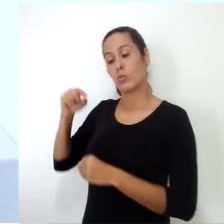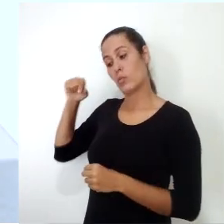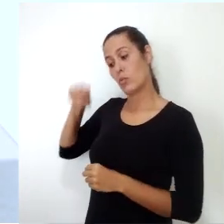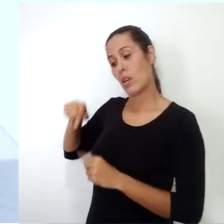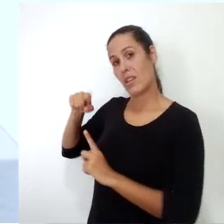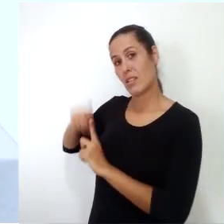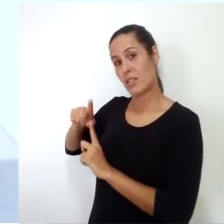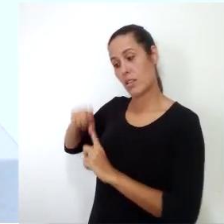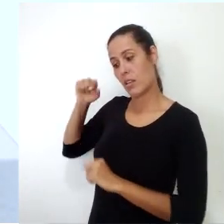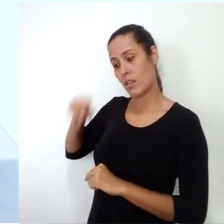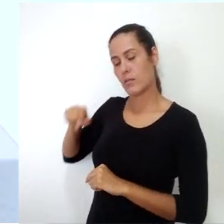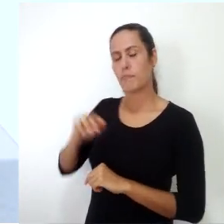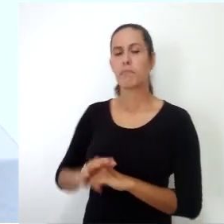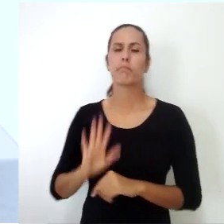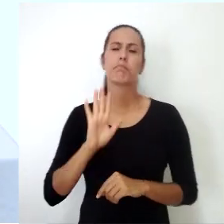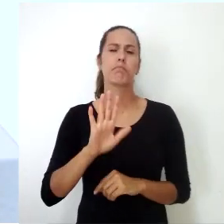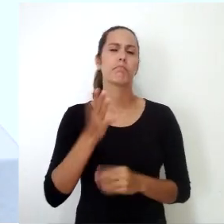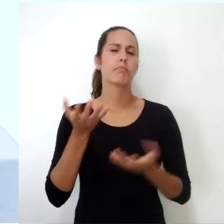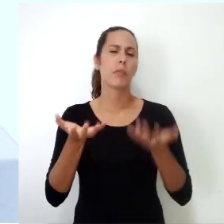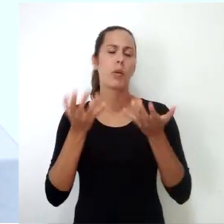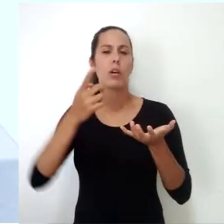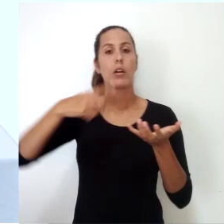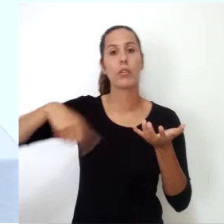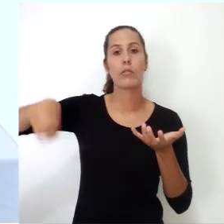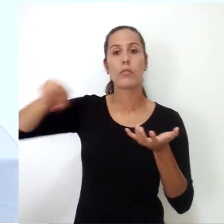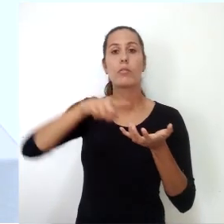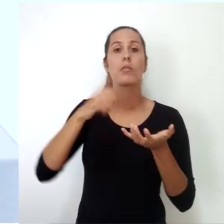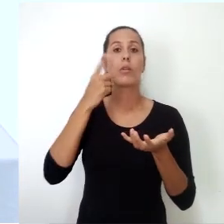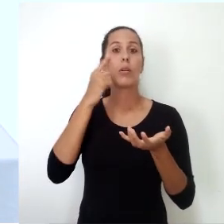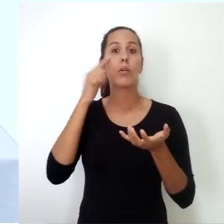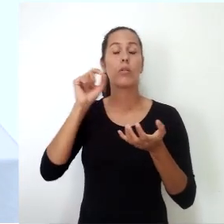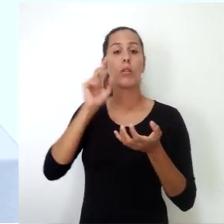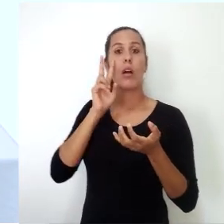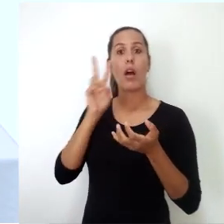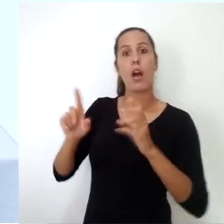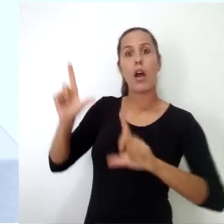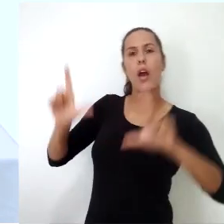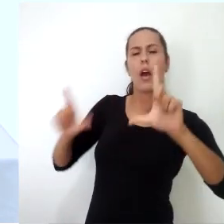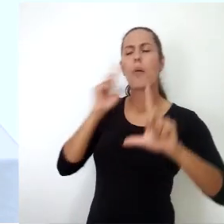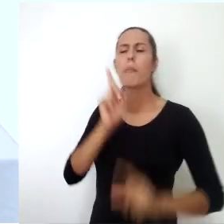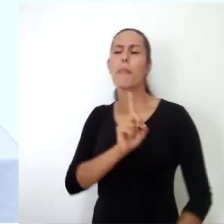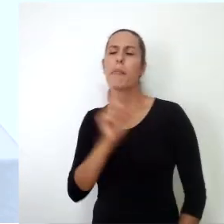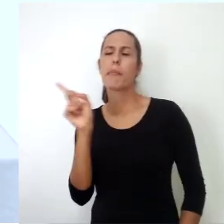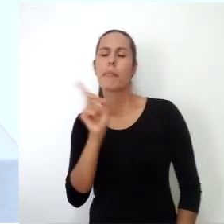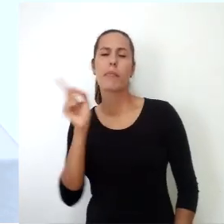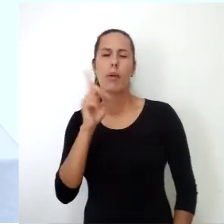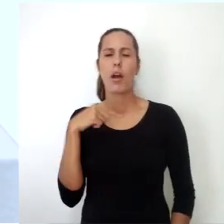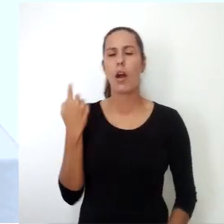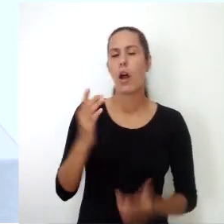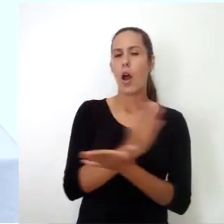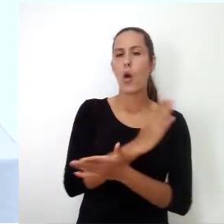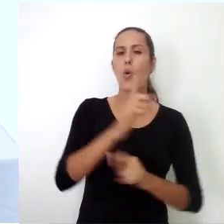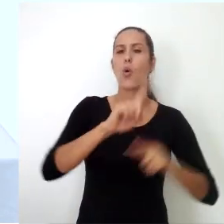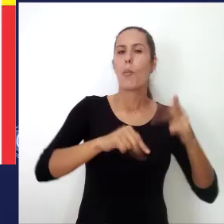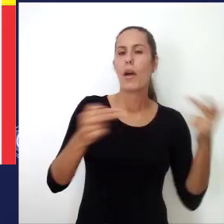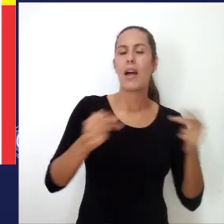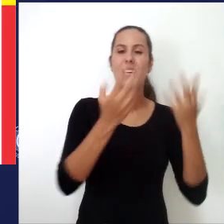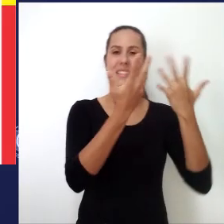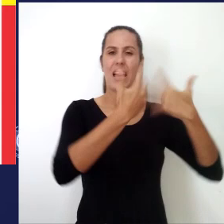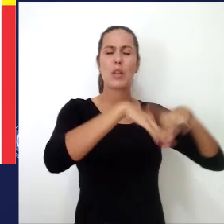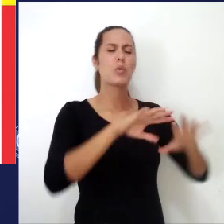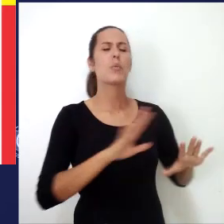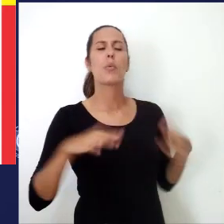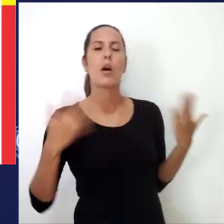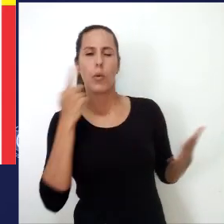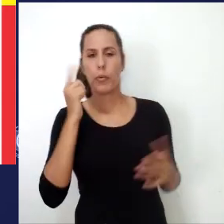coloidal. E daí eu gostaria que vocês dessem uma olhadinha aí na telinha para a gente ver alguns materiais naturais. Quando